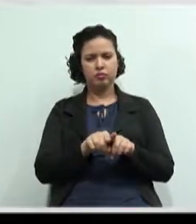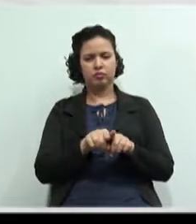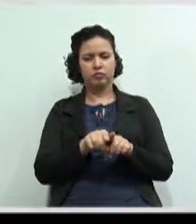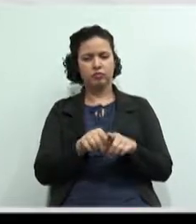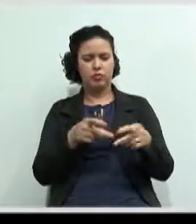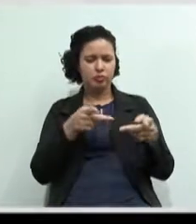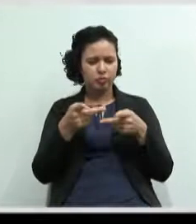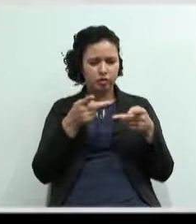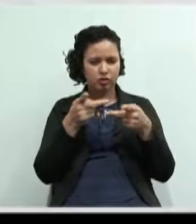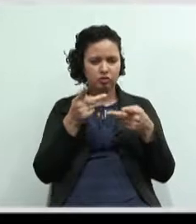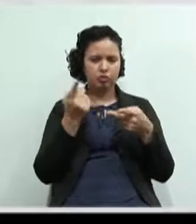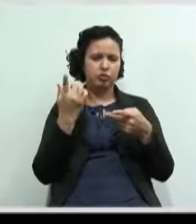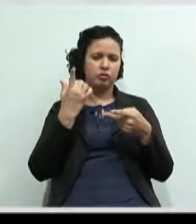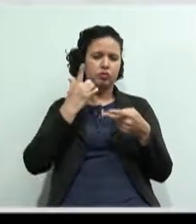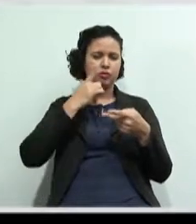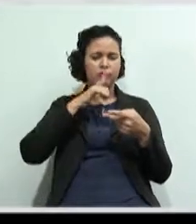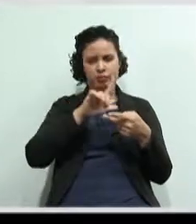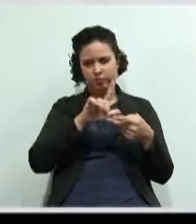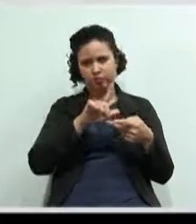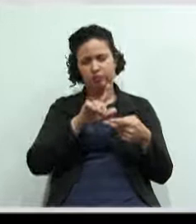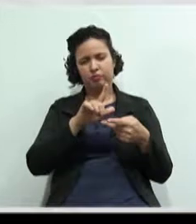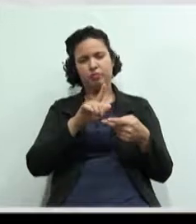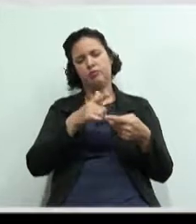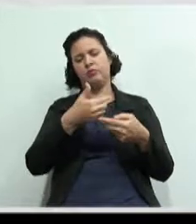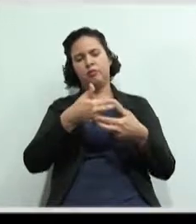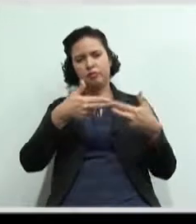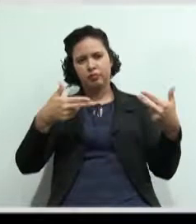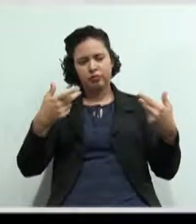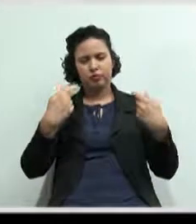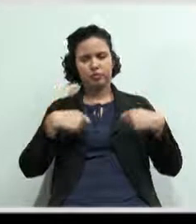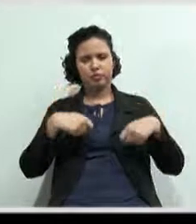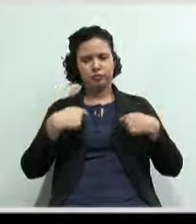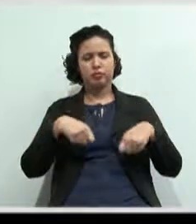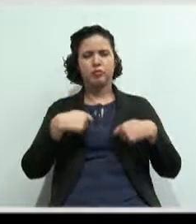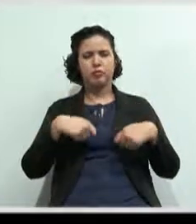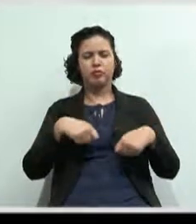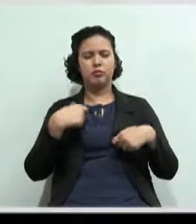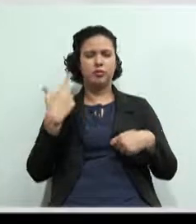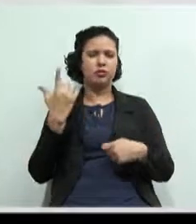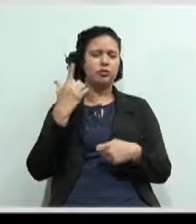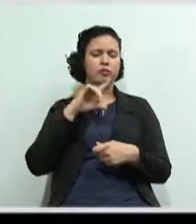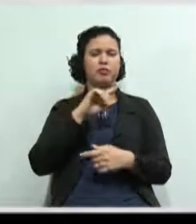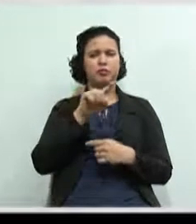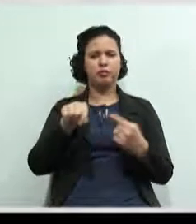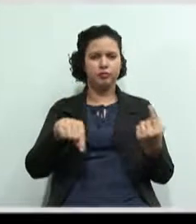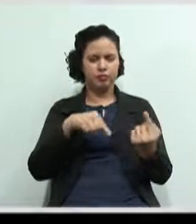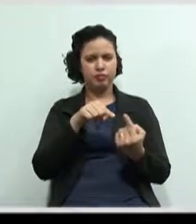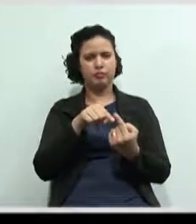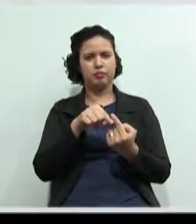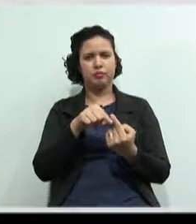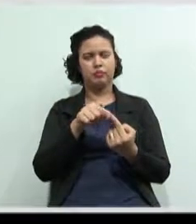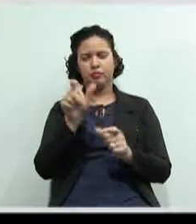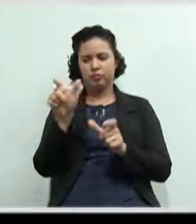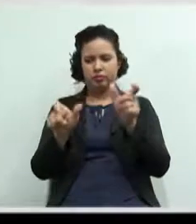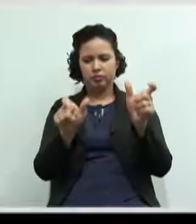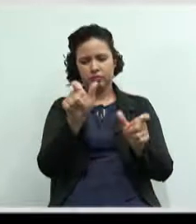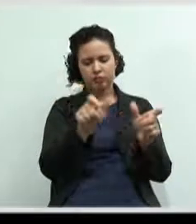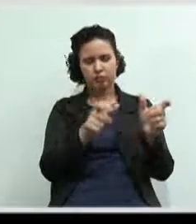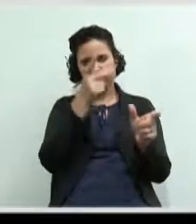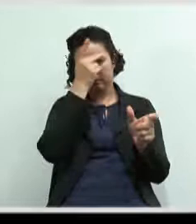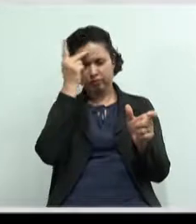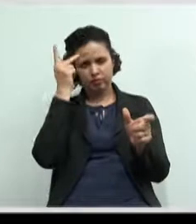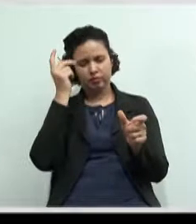organização consiga e aplique os recursos necessários para a consecução de seus objetivos. Os membros da organização